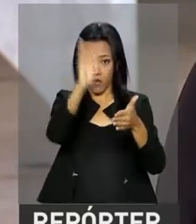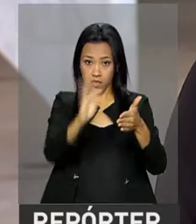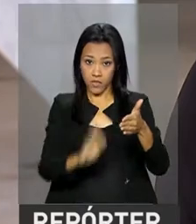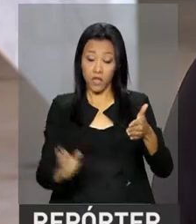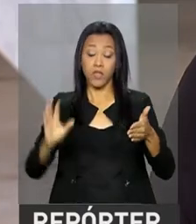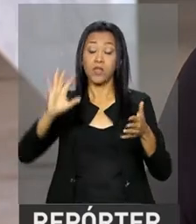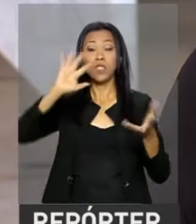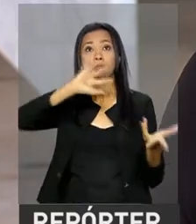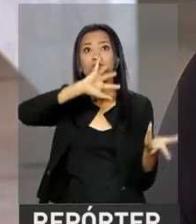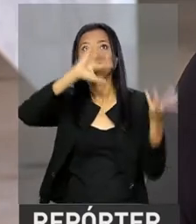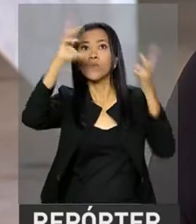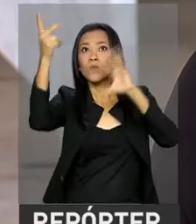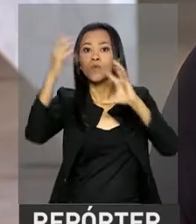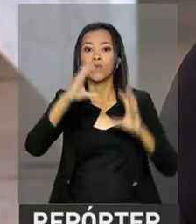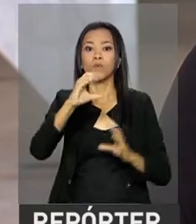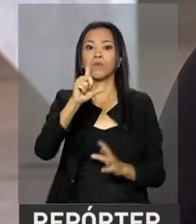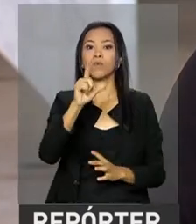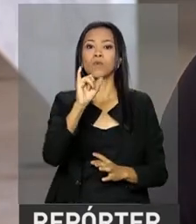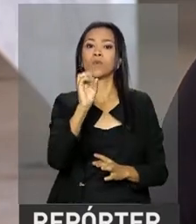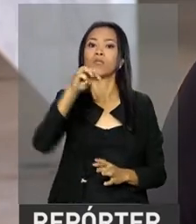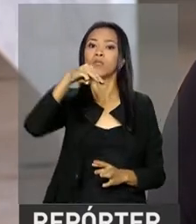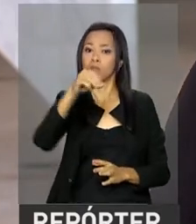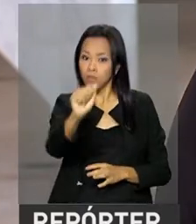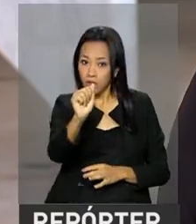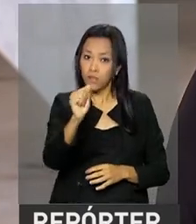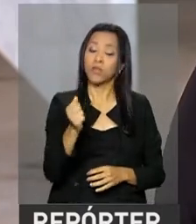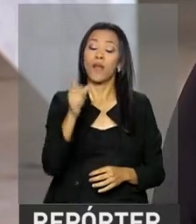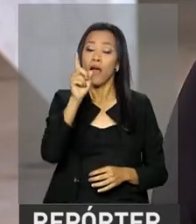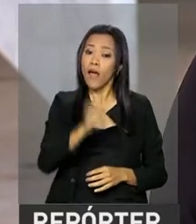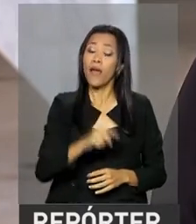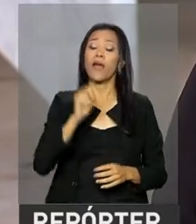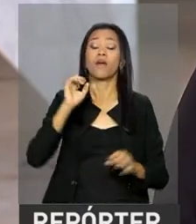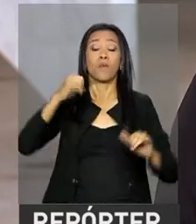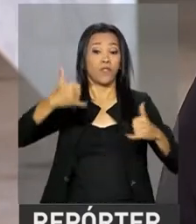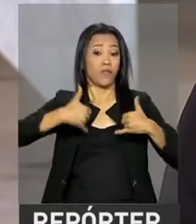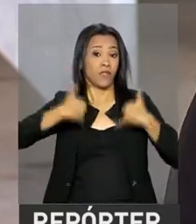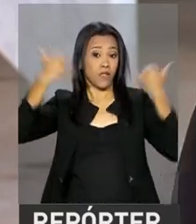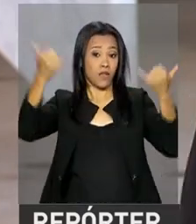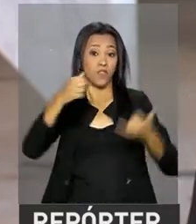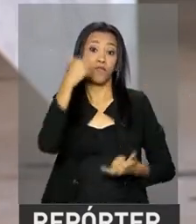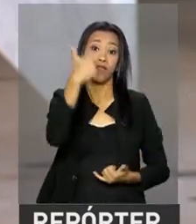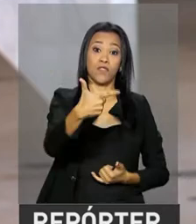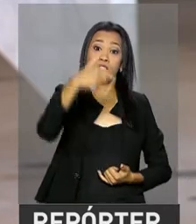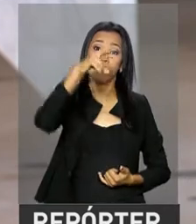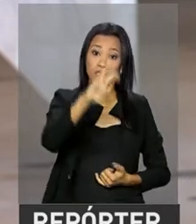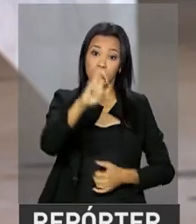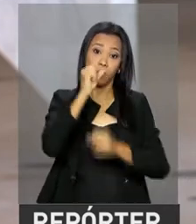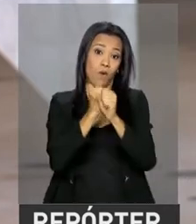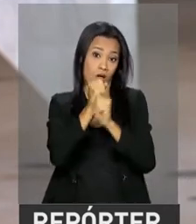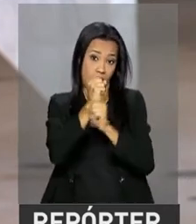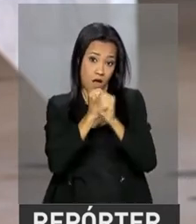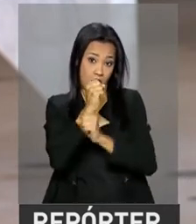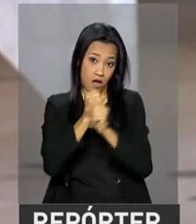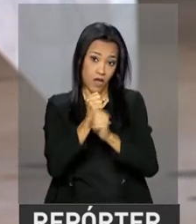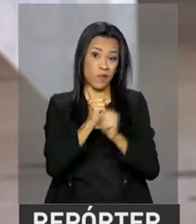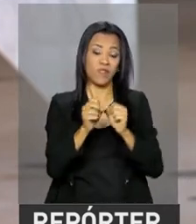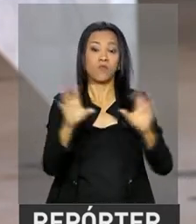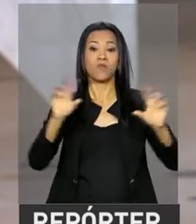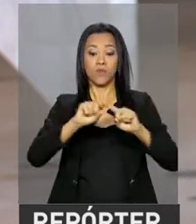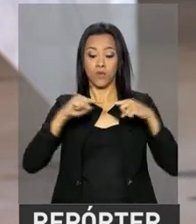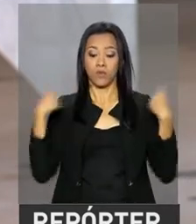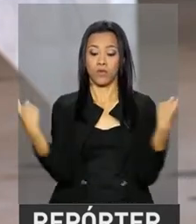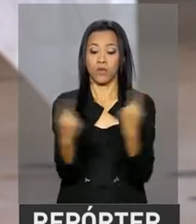Mudanças Climáticas, referente aí à comemoração do aniversário de 25 anos da Convenção do Clima e da